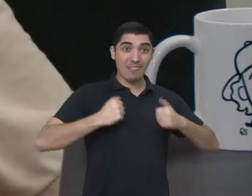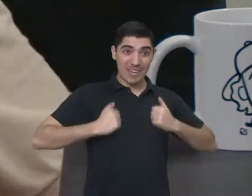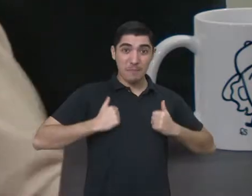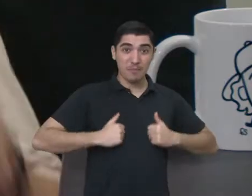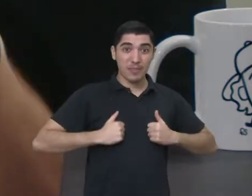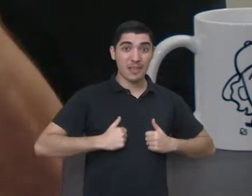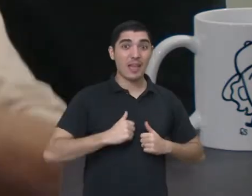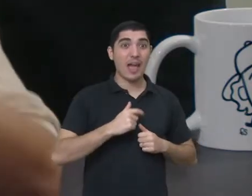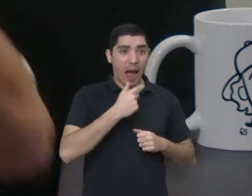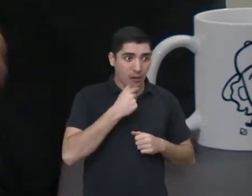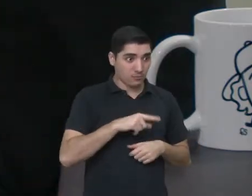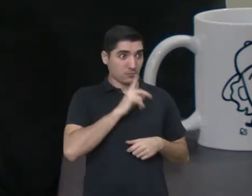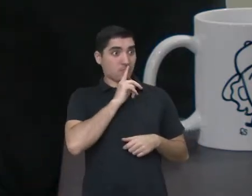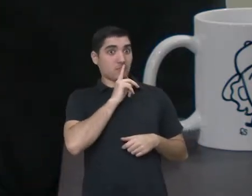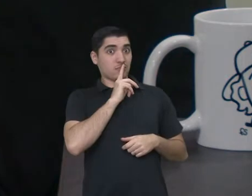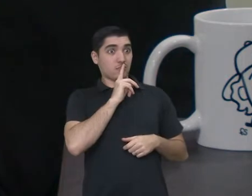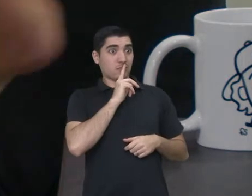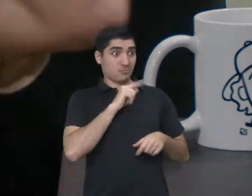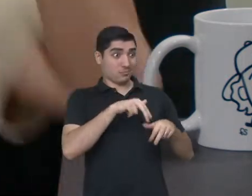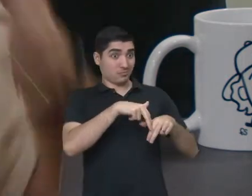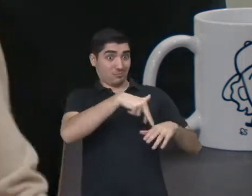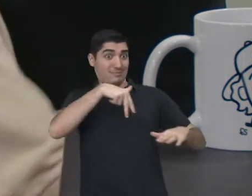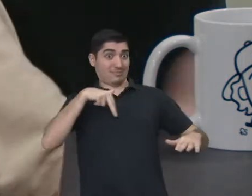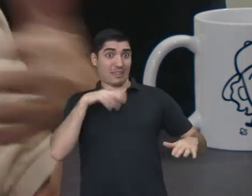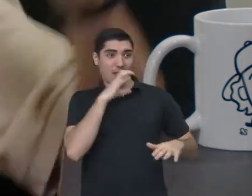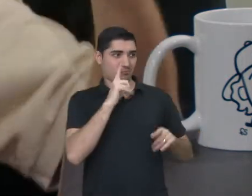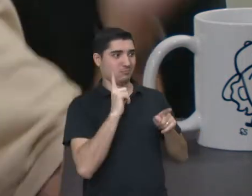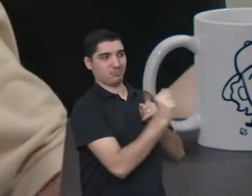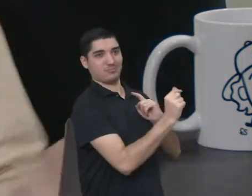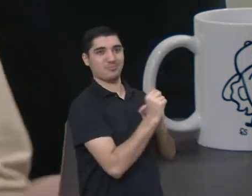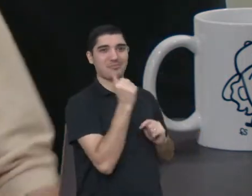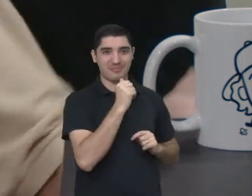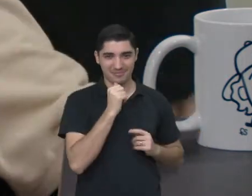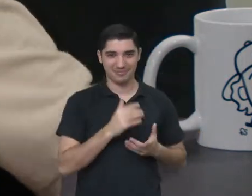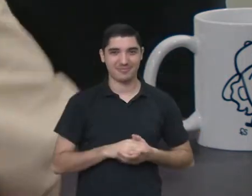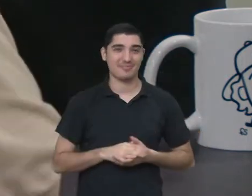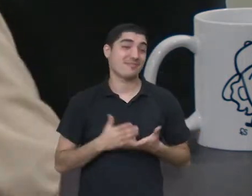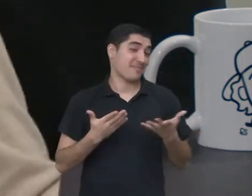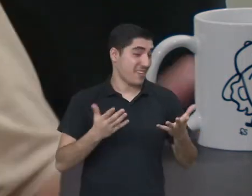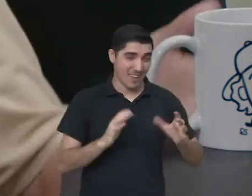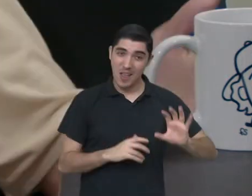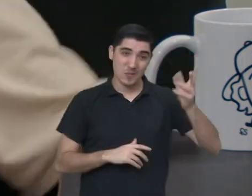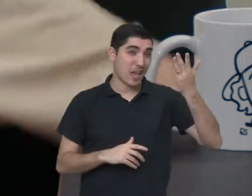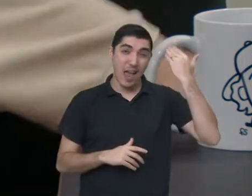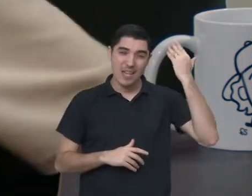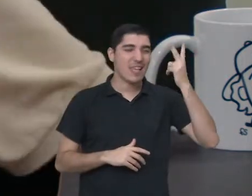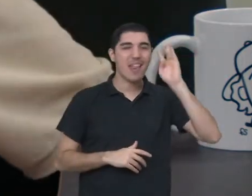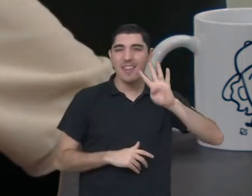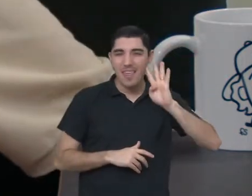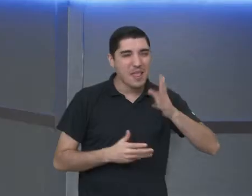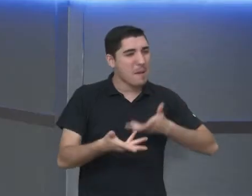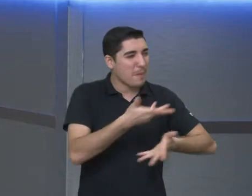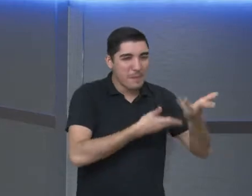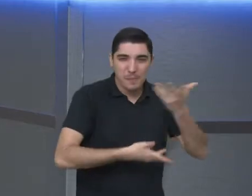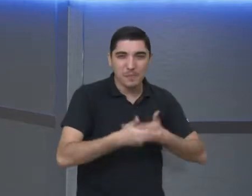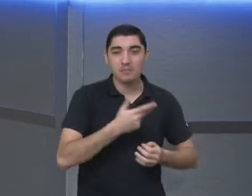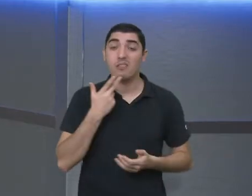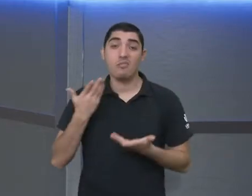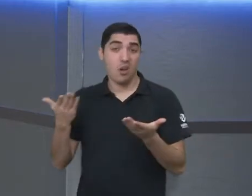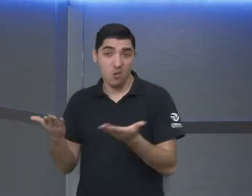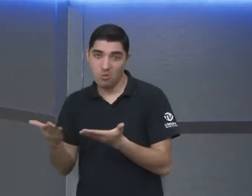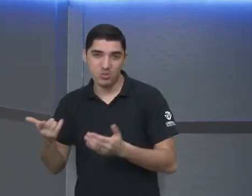é que você não precisa, mas a narração não ajuda em muita coisa, tá certo? Meu tempo de rádio aqui em São José, antes do jogo,